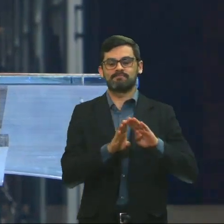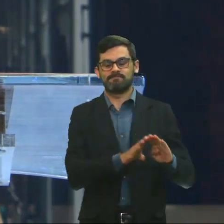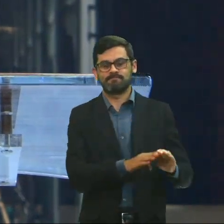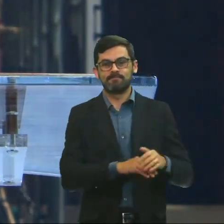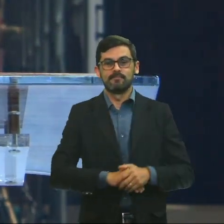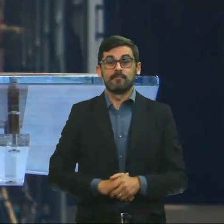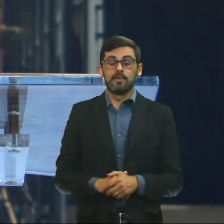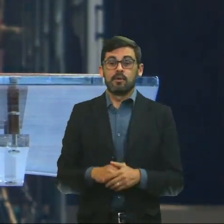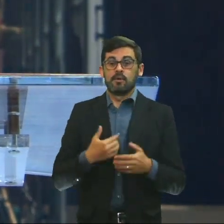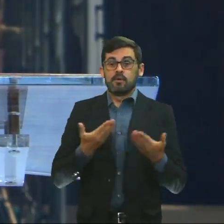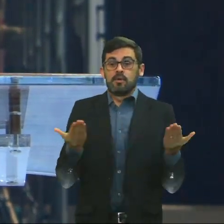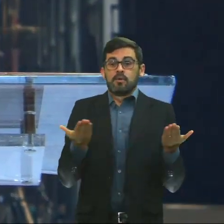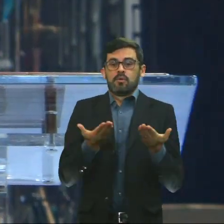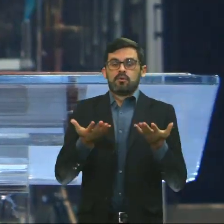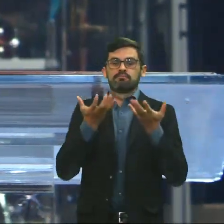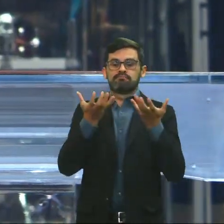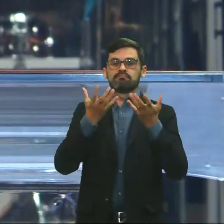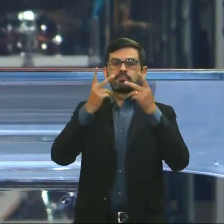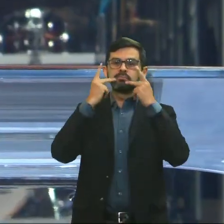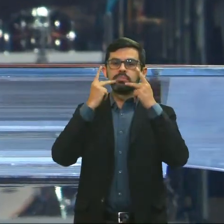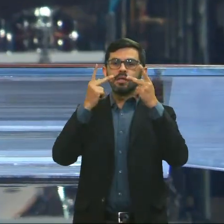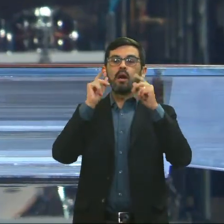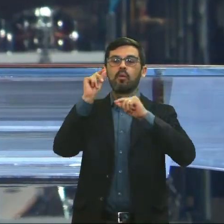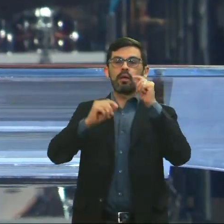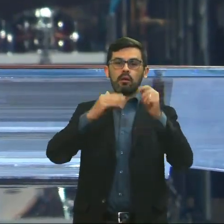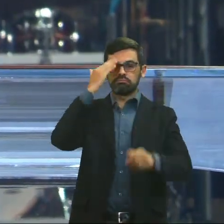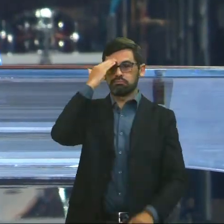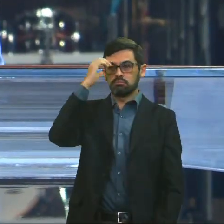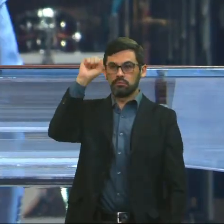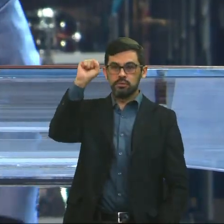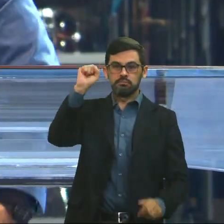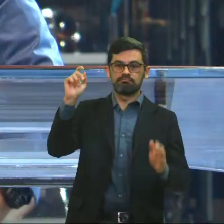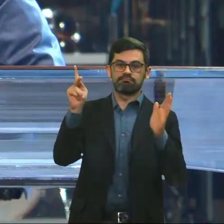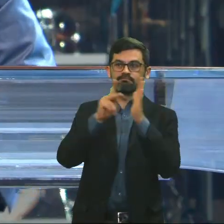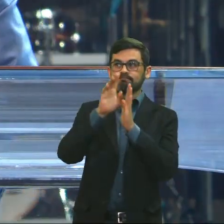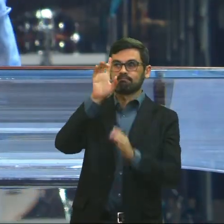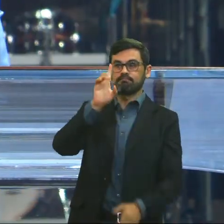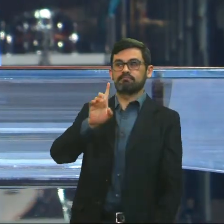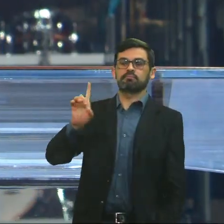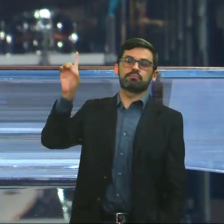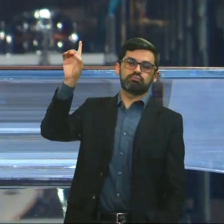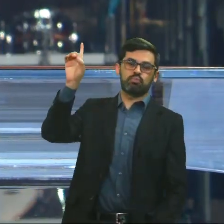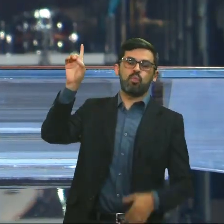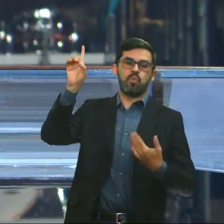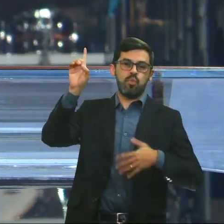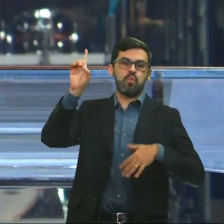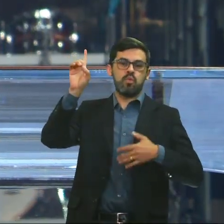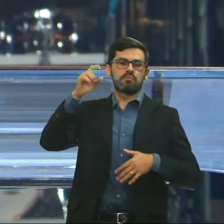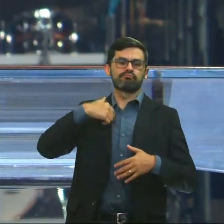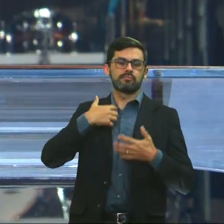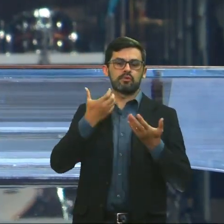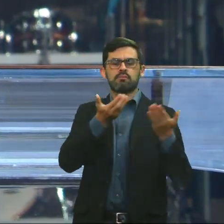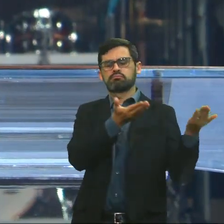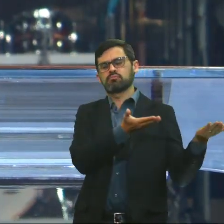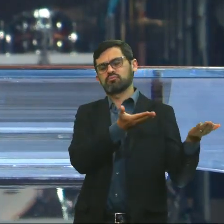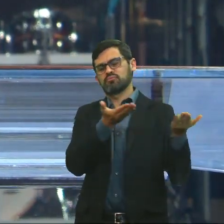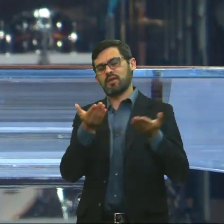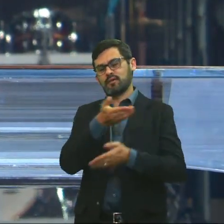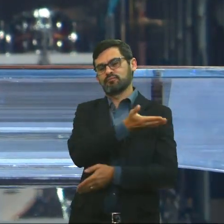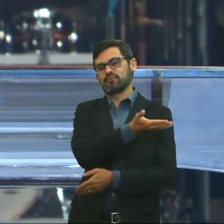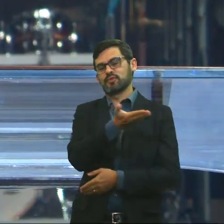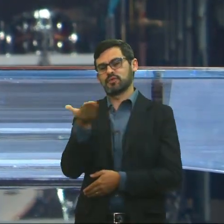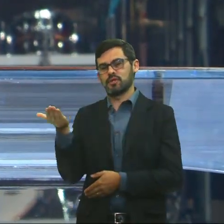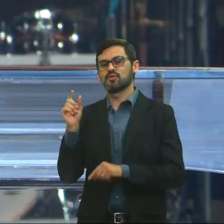eu queria pregar sobre a sabedoria de Deus. Eu quero falar, na verdade, queria te convidar